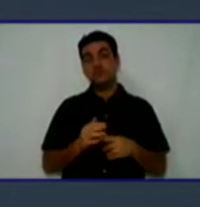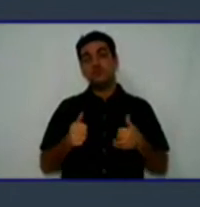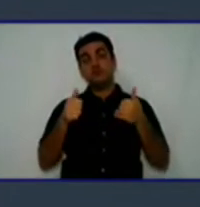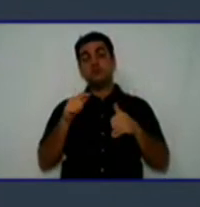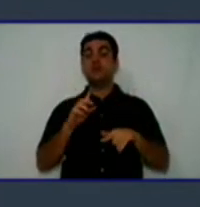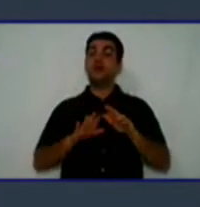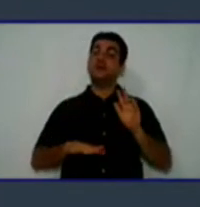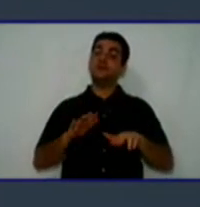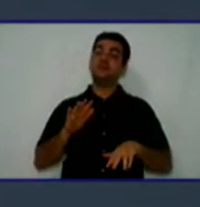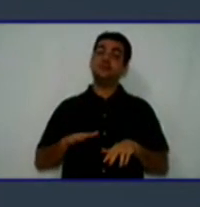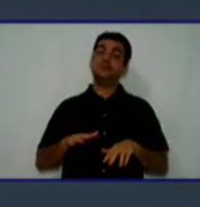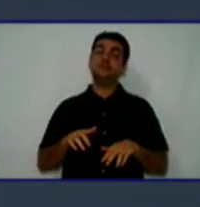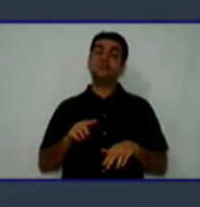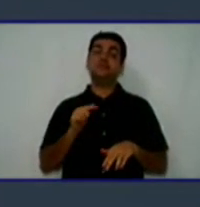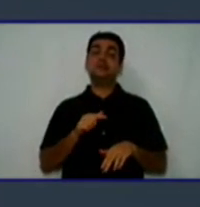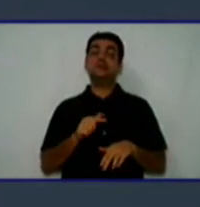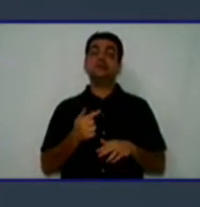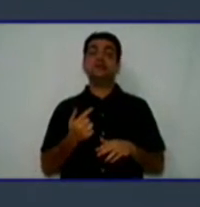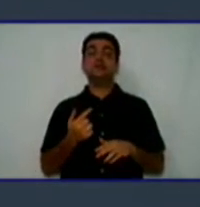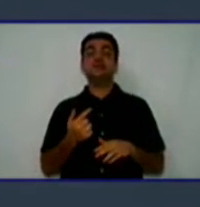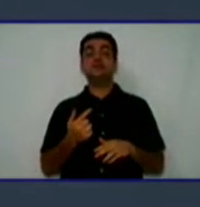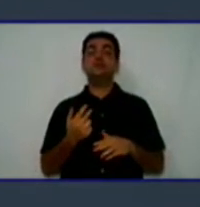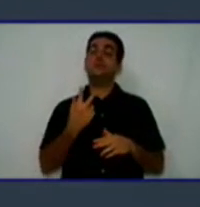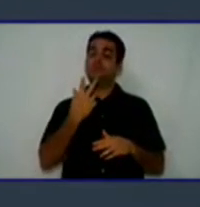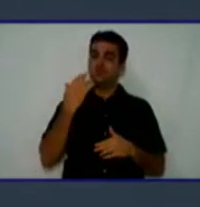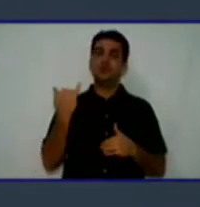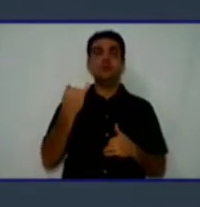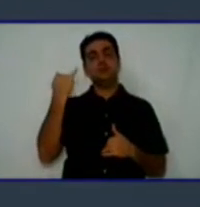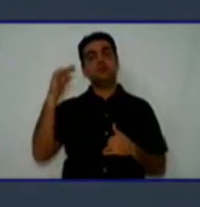Talvez ela tenha relevância